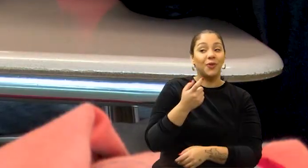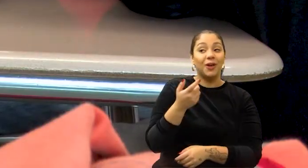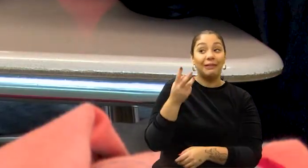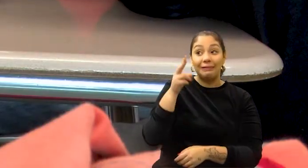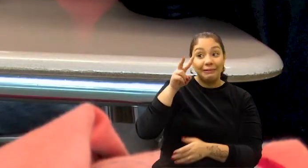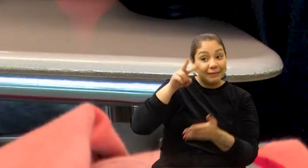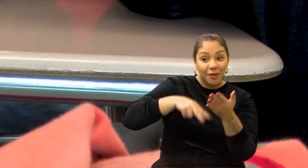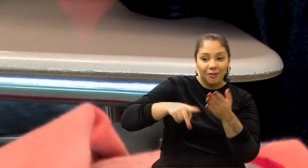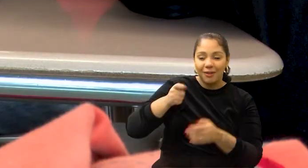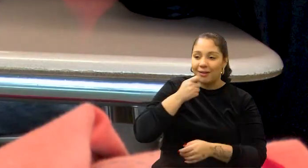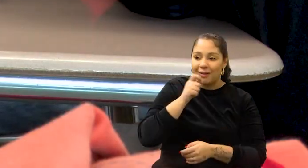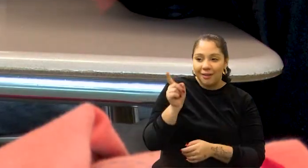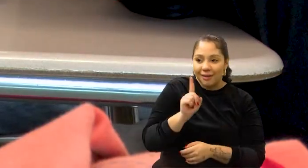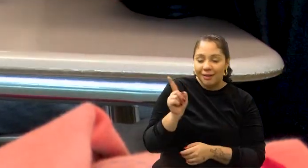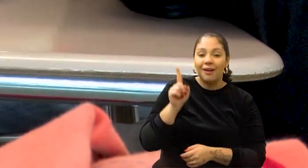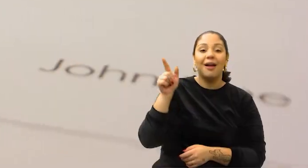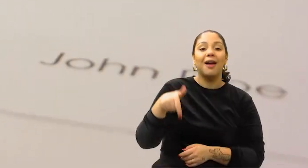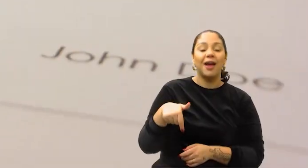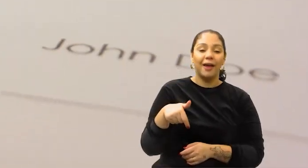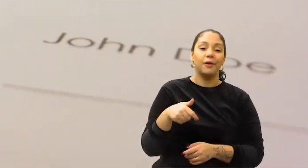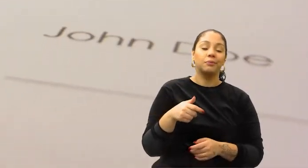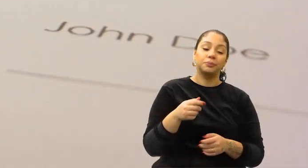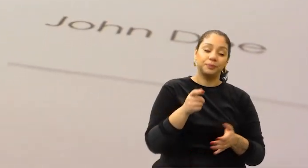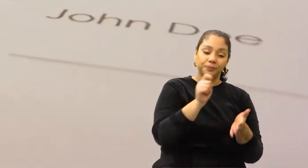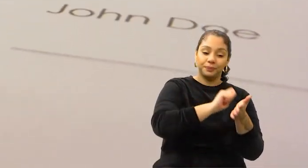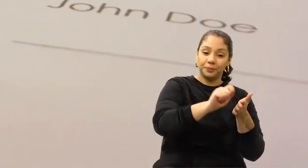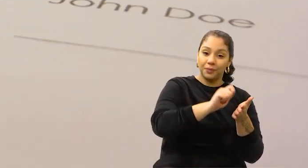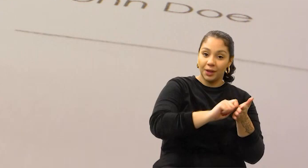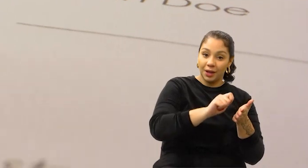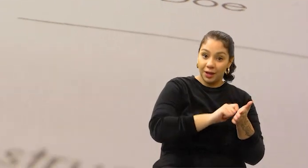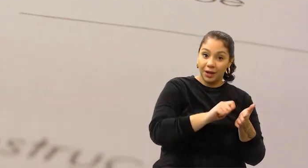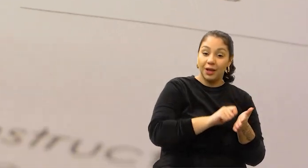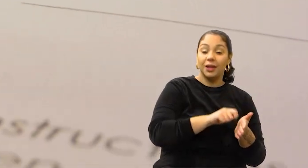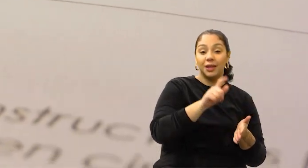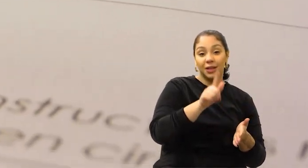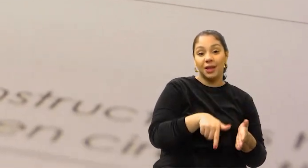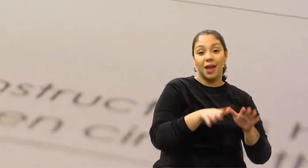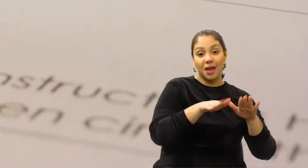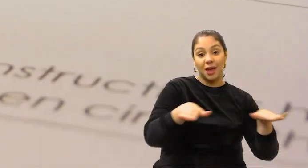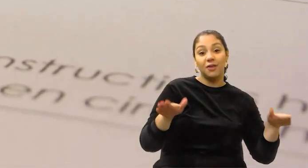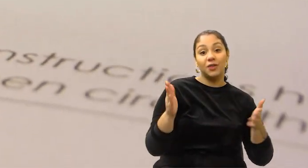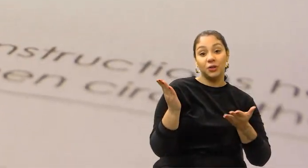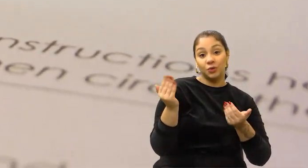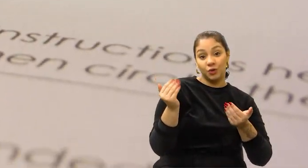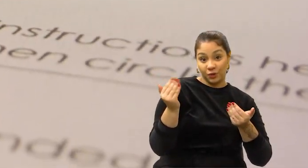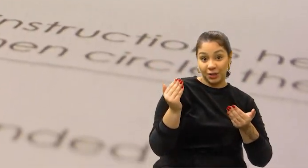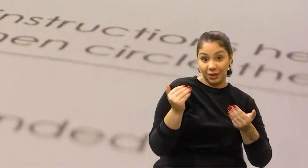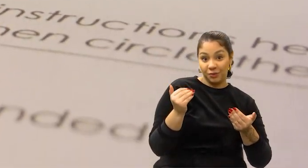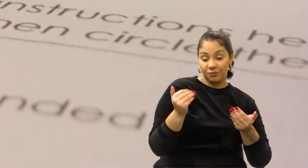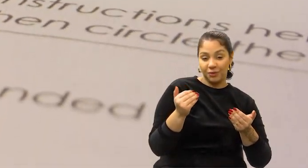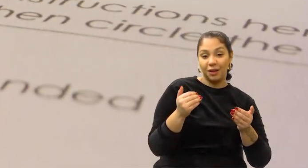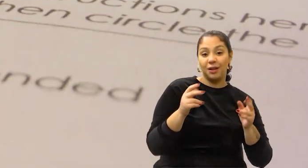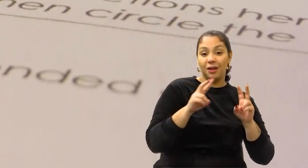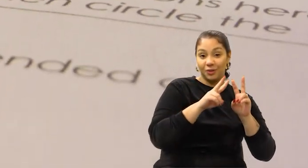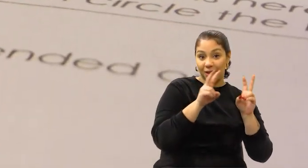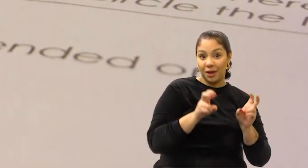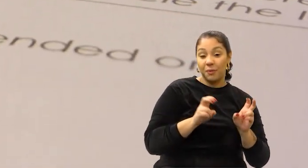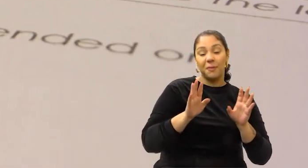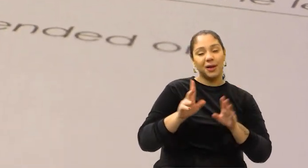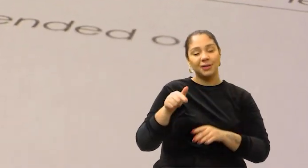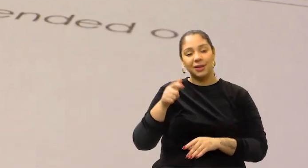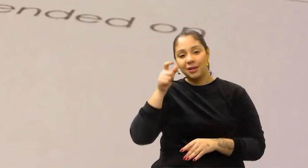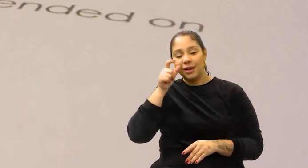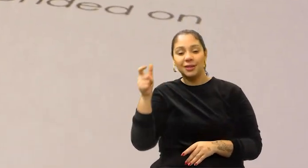ainda de ler que leia porque é uma obra ali escrita para um público literatura infanto-juvenil mas traz questões bem interessantes para